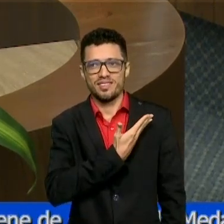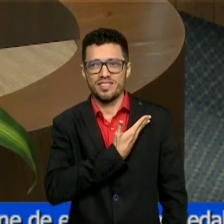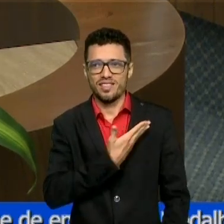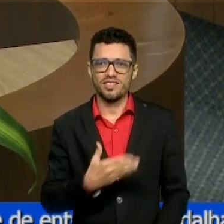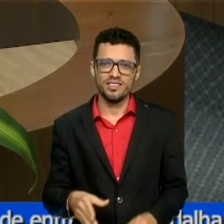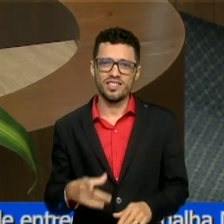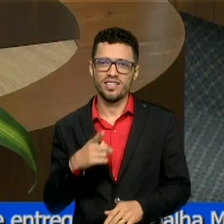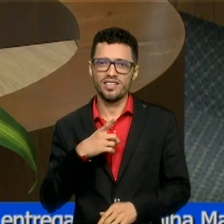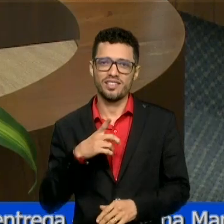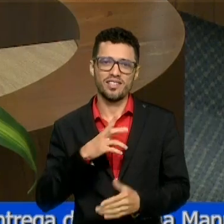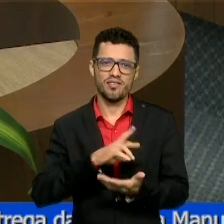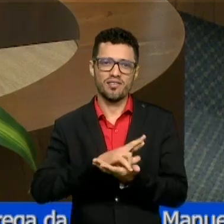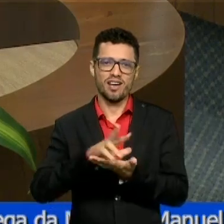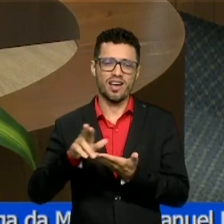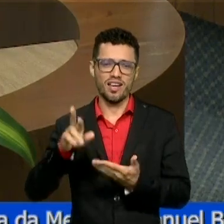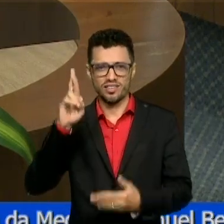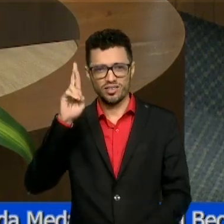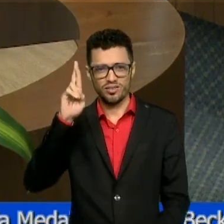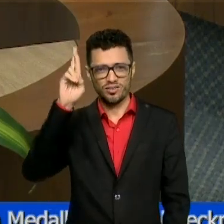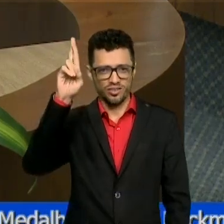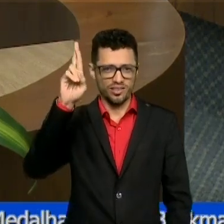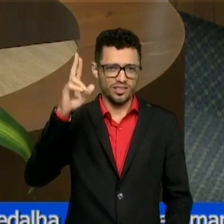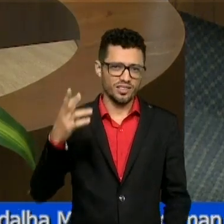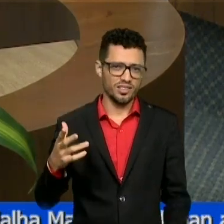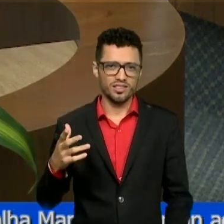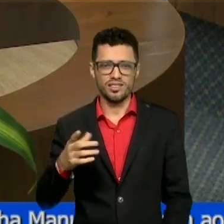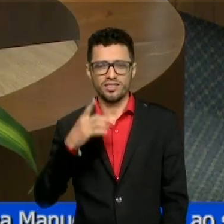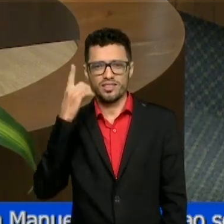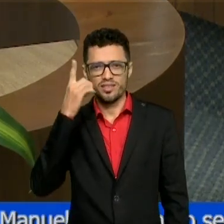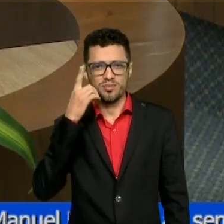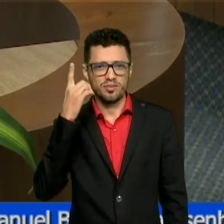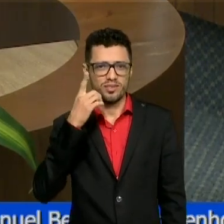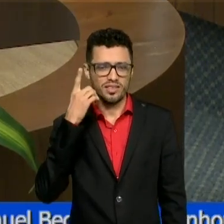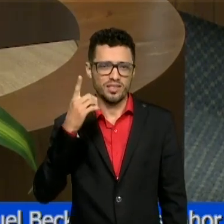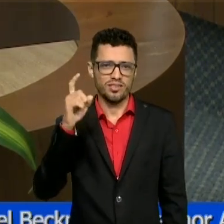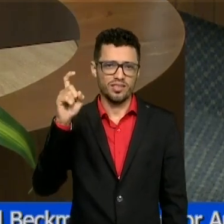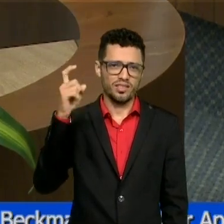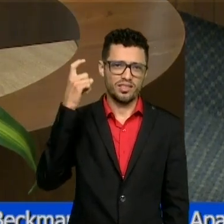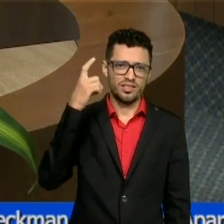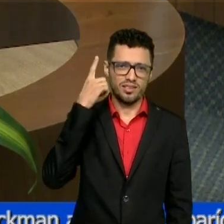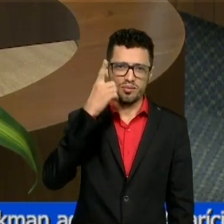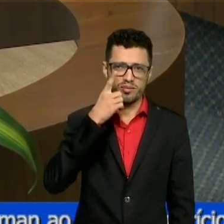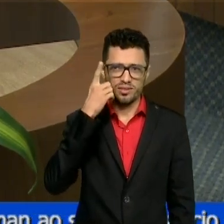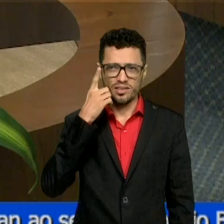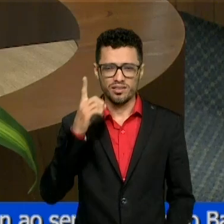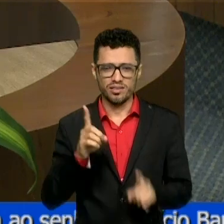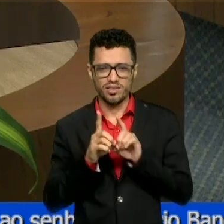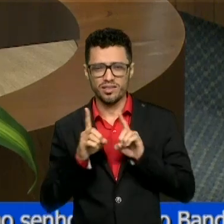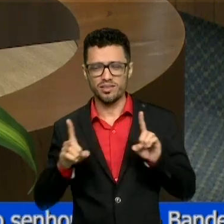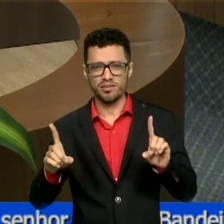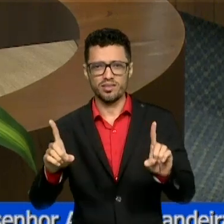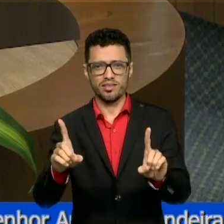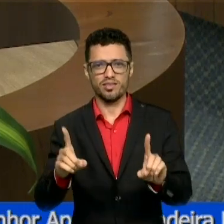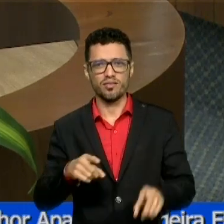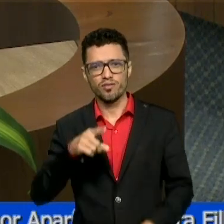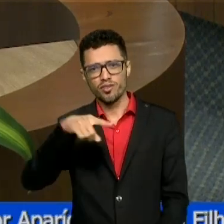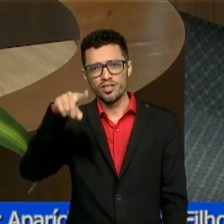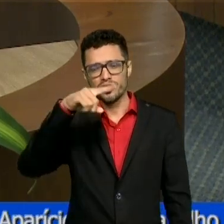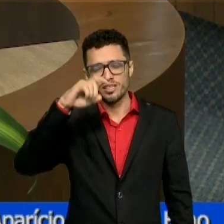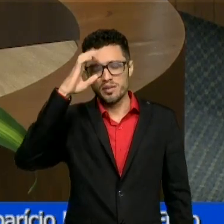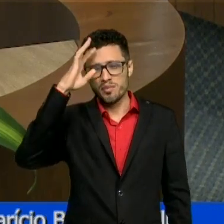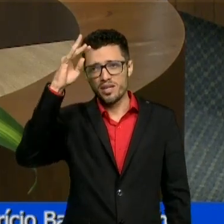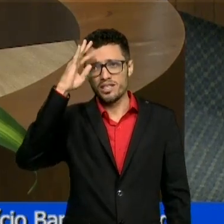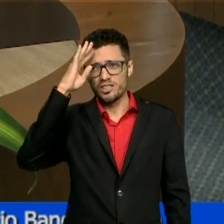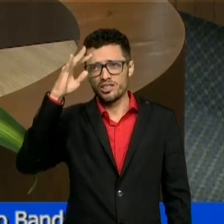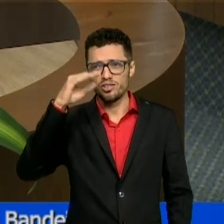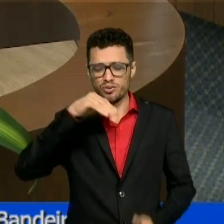autoridades, deputados, ex-deputados, desembargadores aqui. Vocês imaginem o secretário de Infraestrutura, que é o